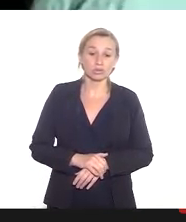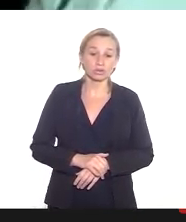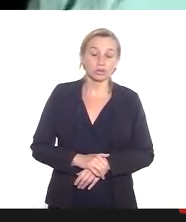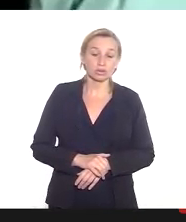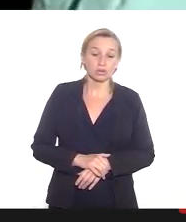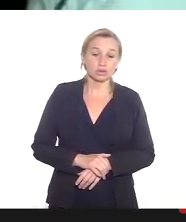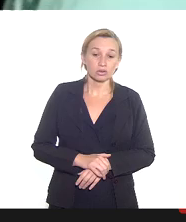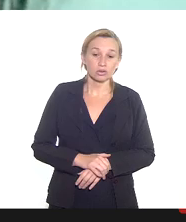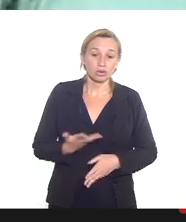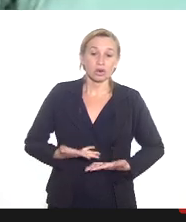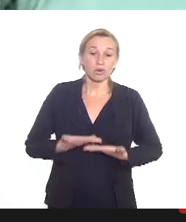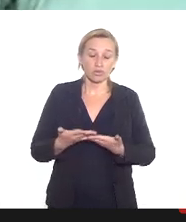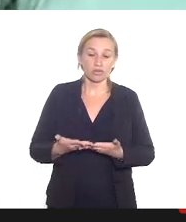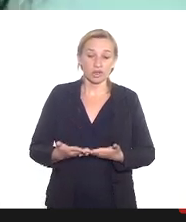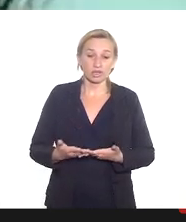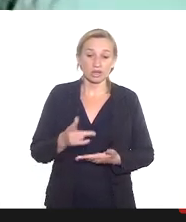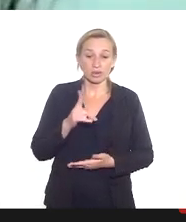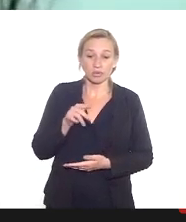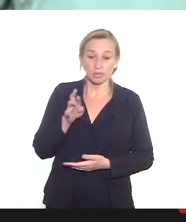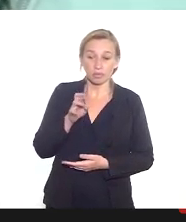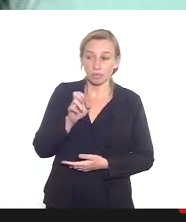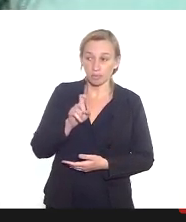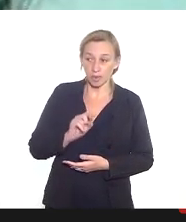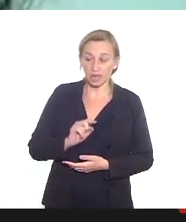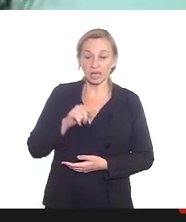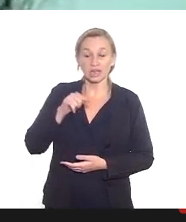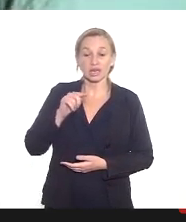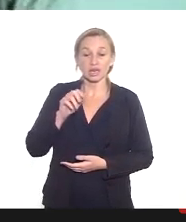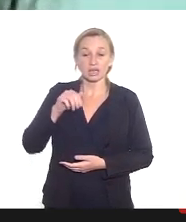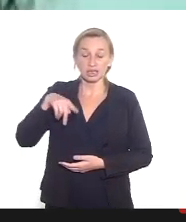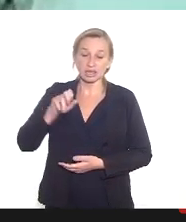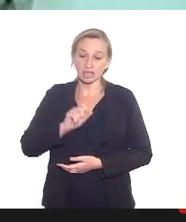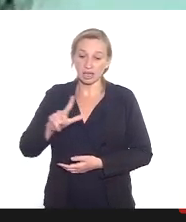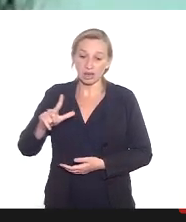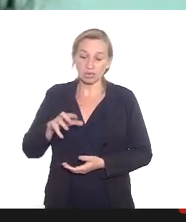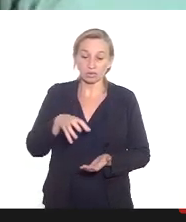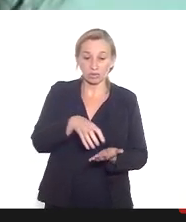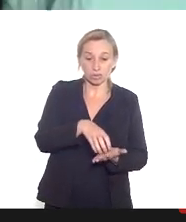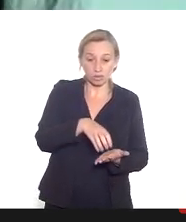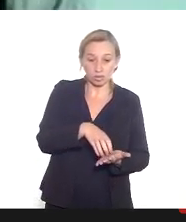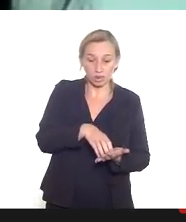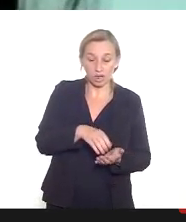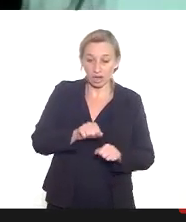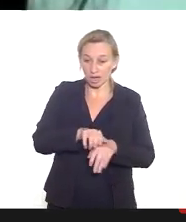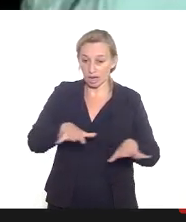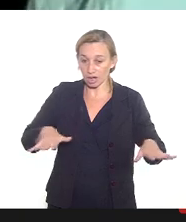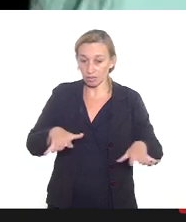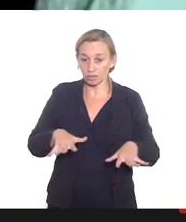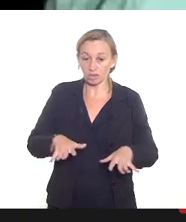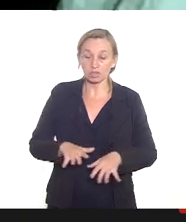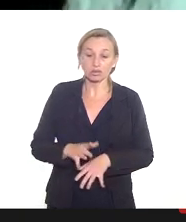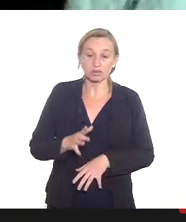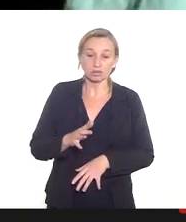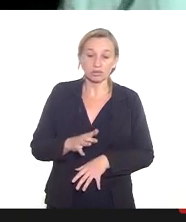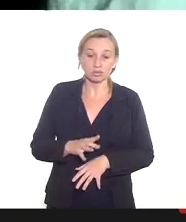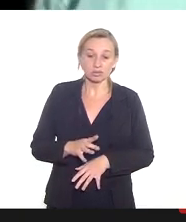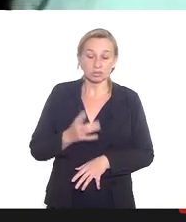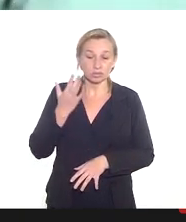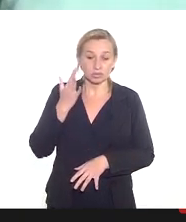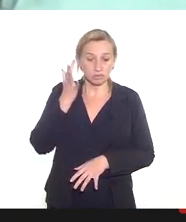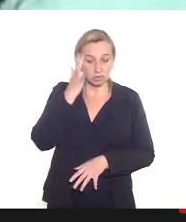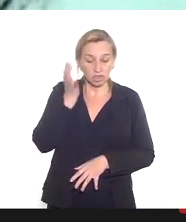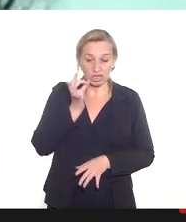usar oferta de pré-natal da rede né Ela é Ampla e que não não seria né entendido como